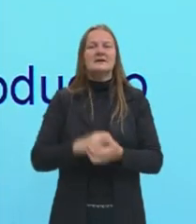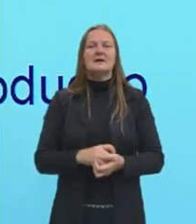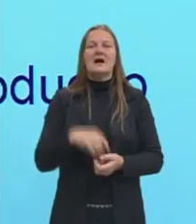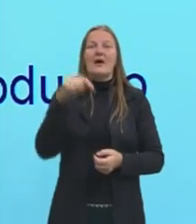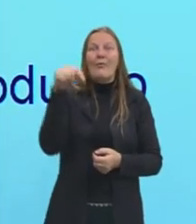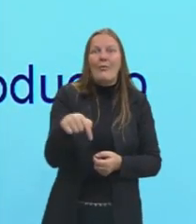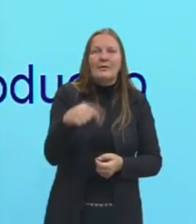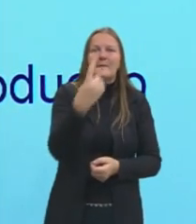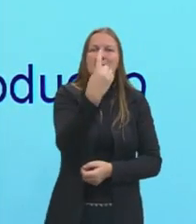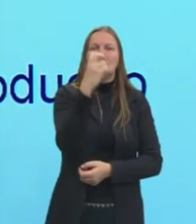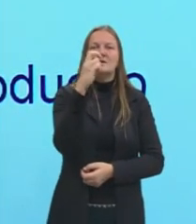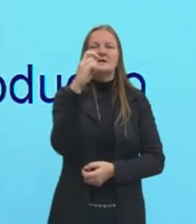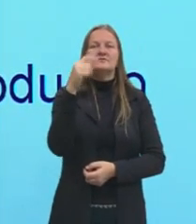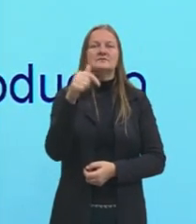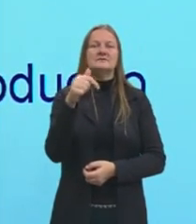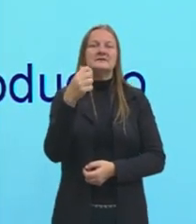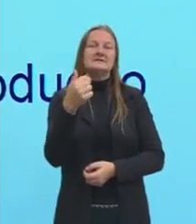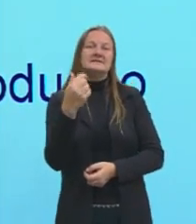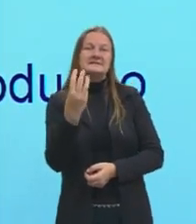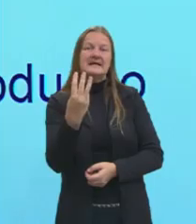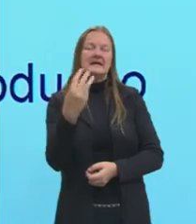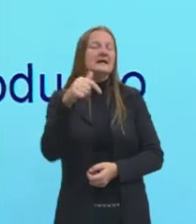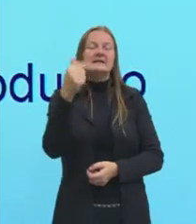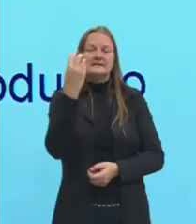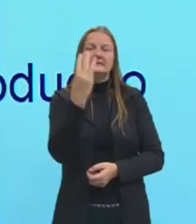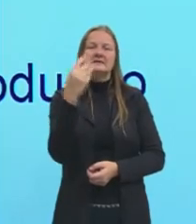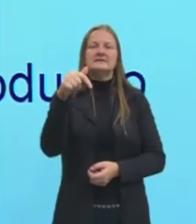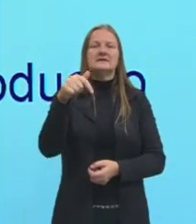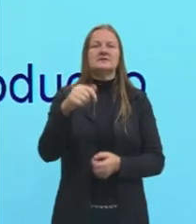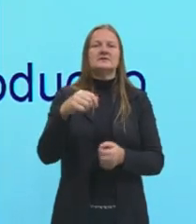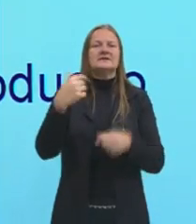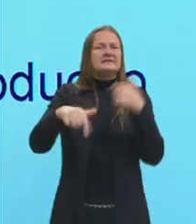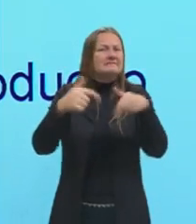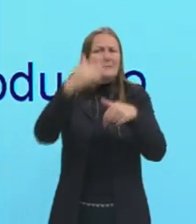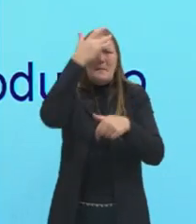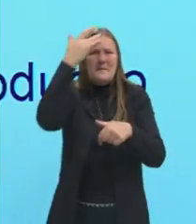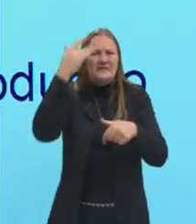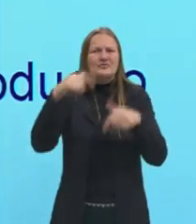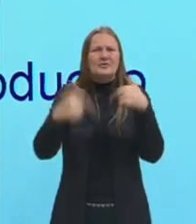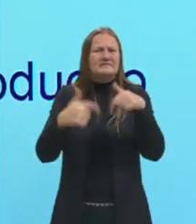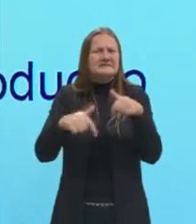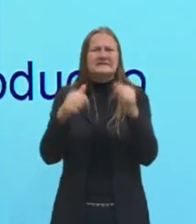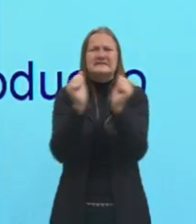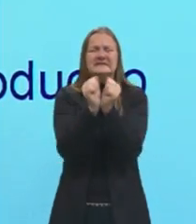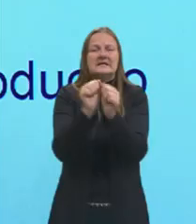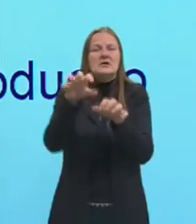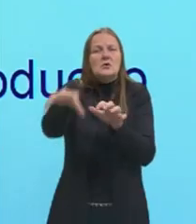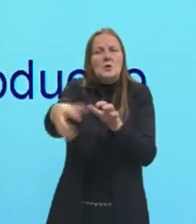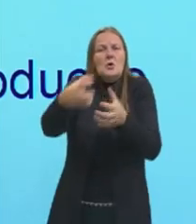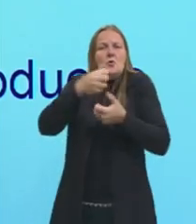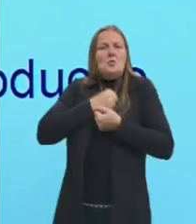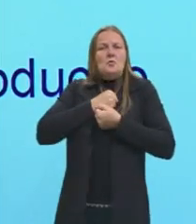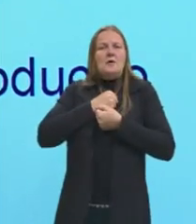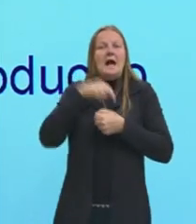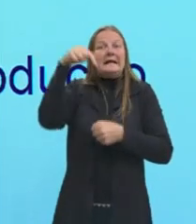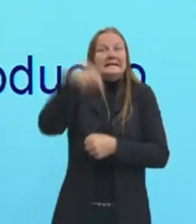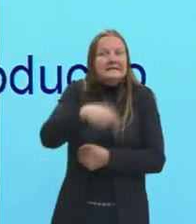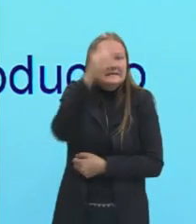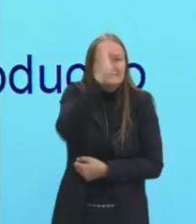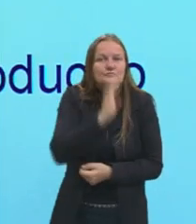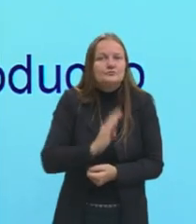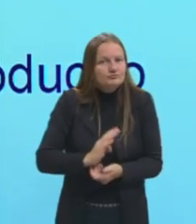são 1537 até ontem os escravos que foram resgatados no Brasil